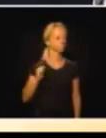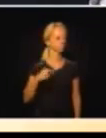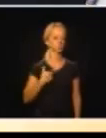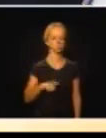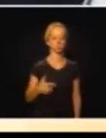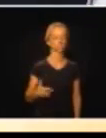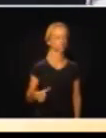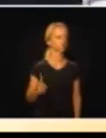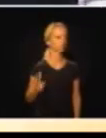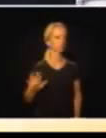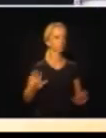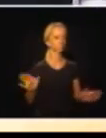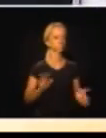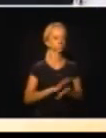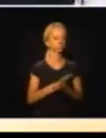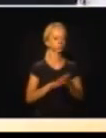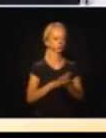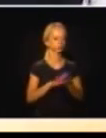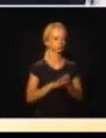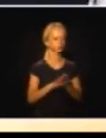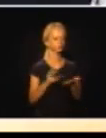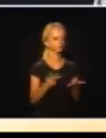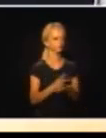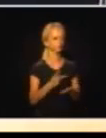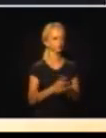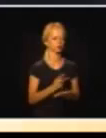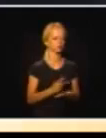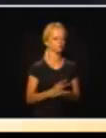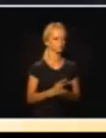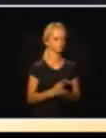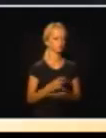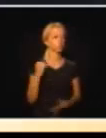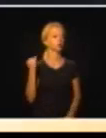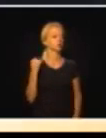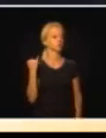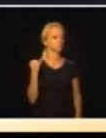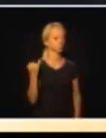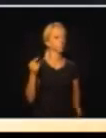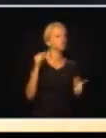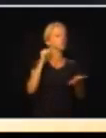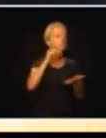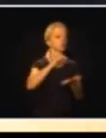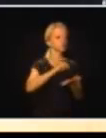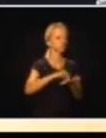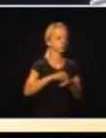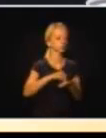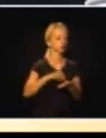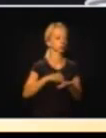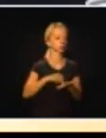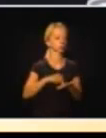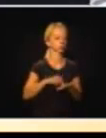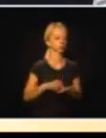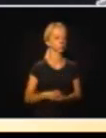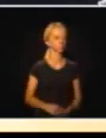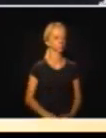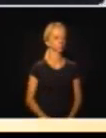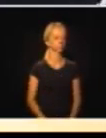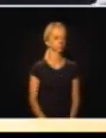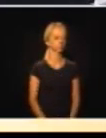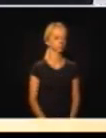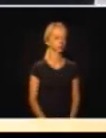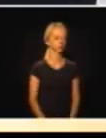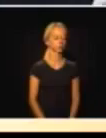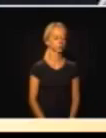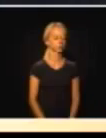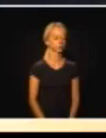que ganhar vamos fiscalizar é importante registrar isso aí a juíza deu sua sentença tá certo o processo licitatório